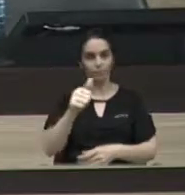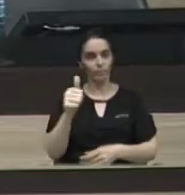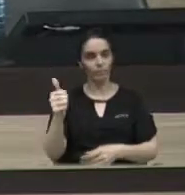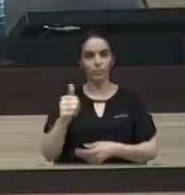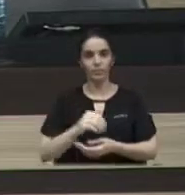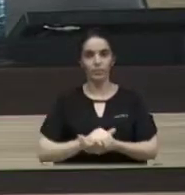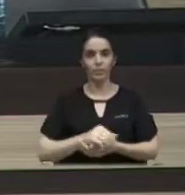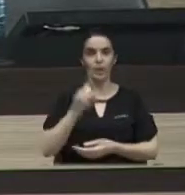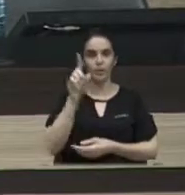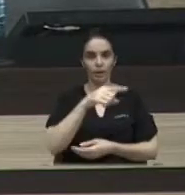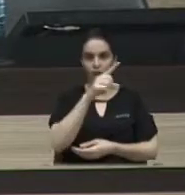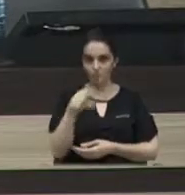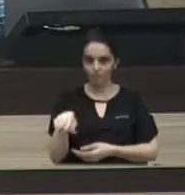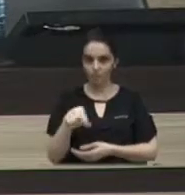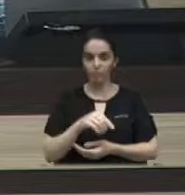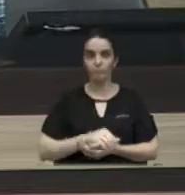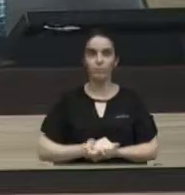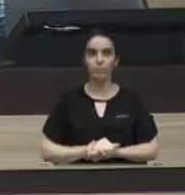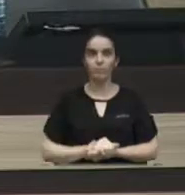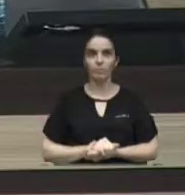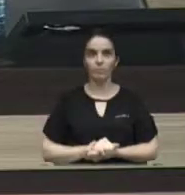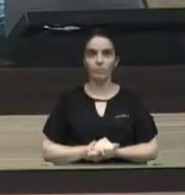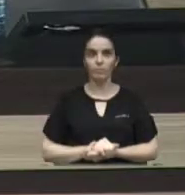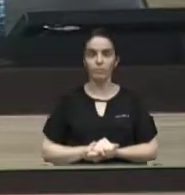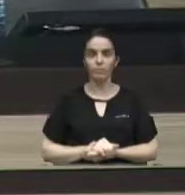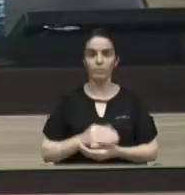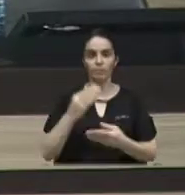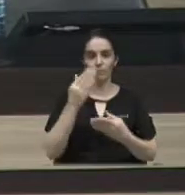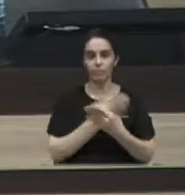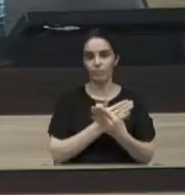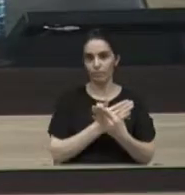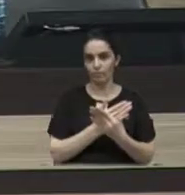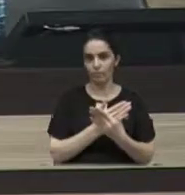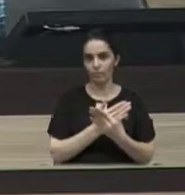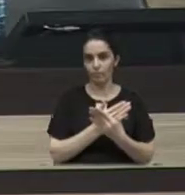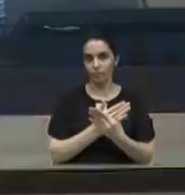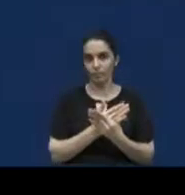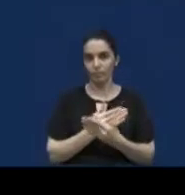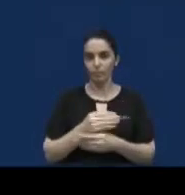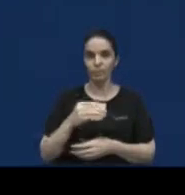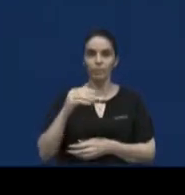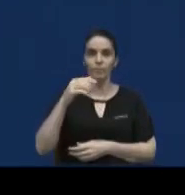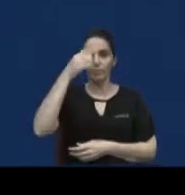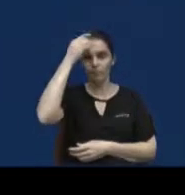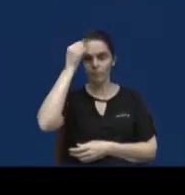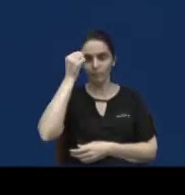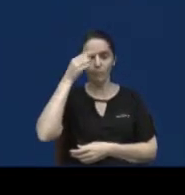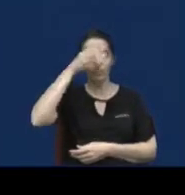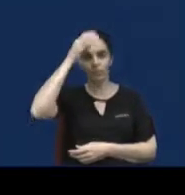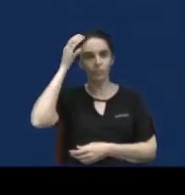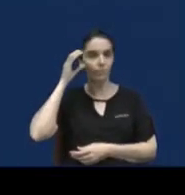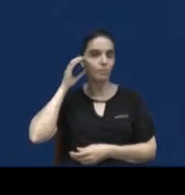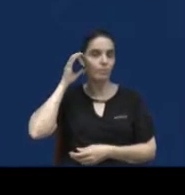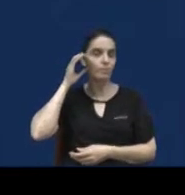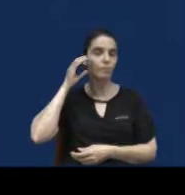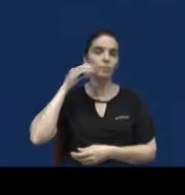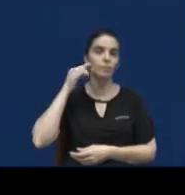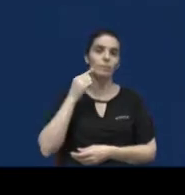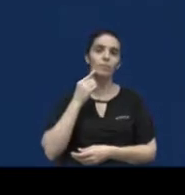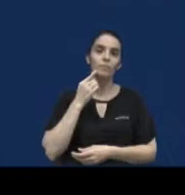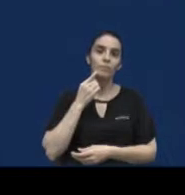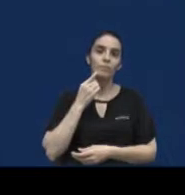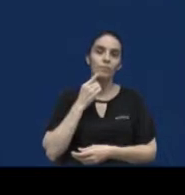está reprovada. E arquiva-se. Votaram não: Anderson Pereira, Carolina Pontes, Cleiton